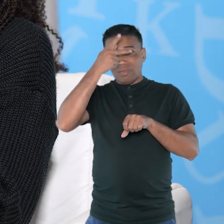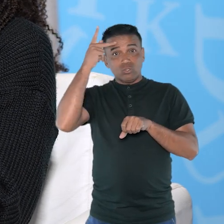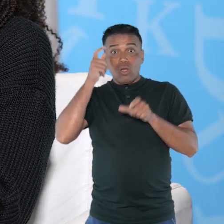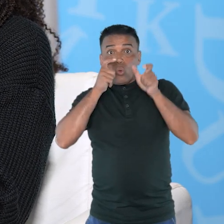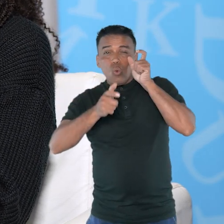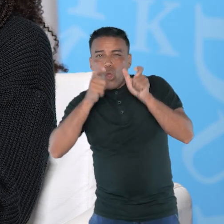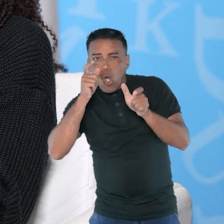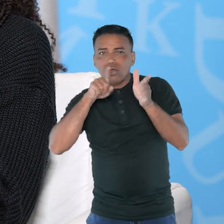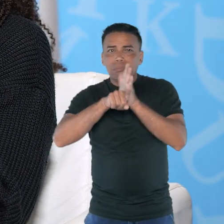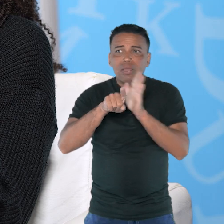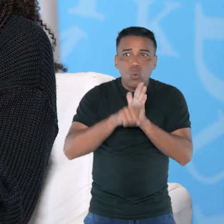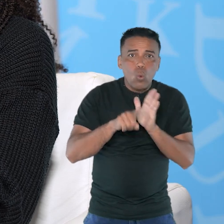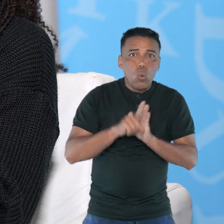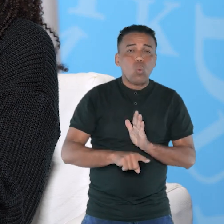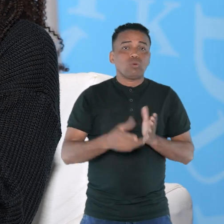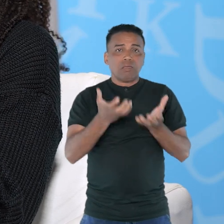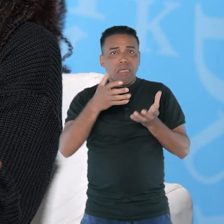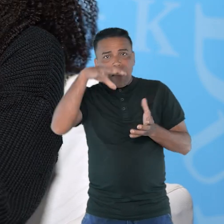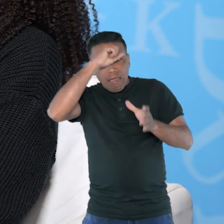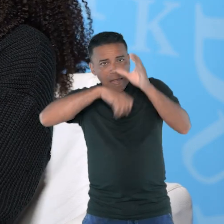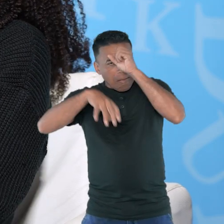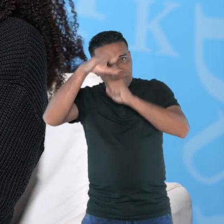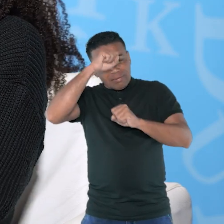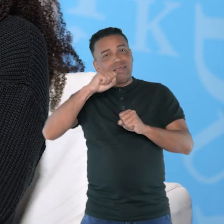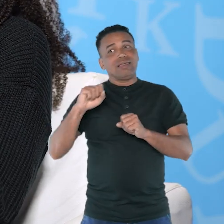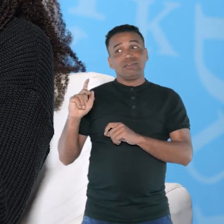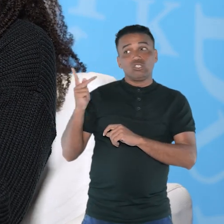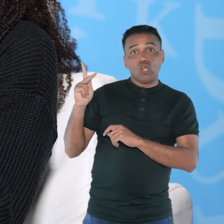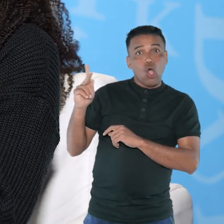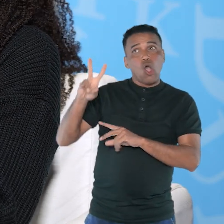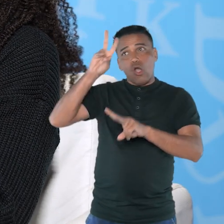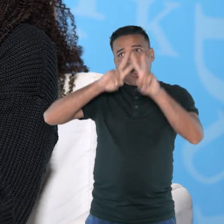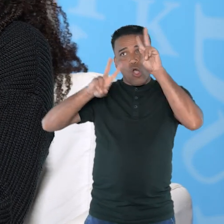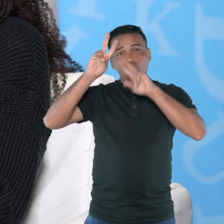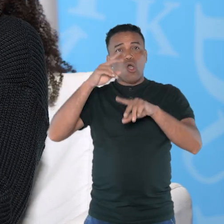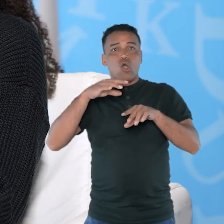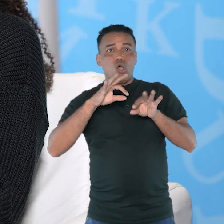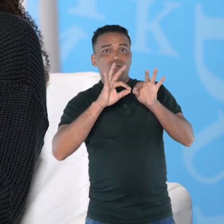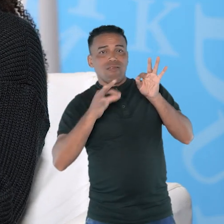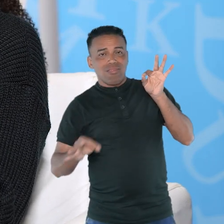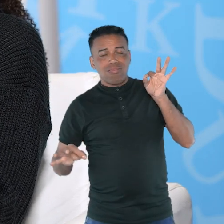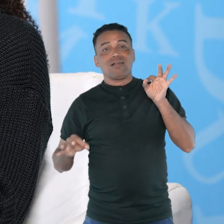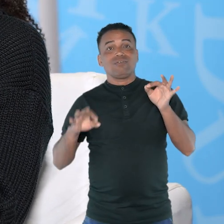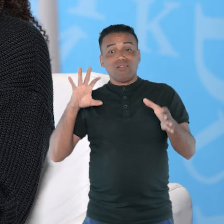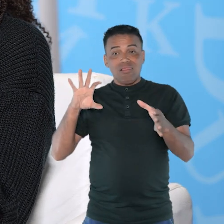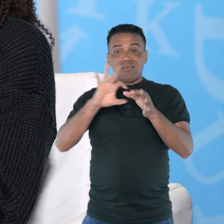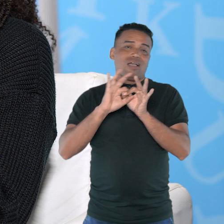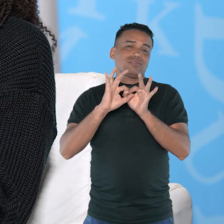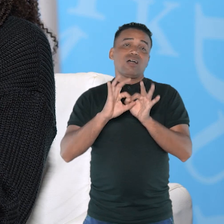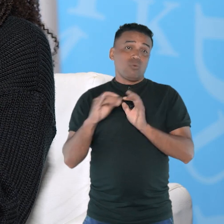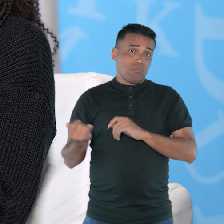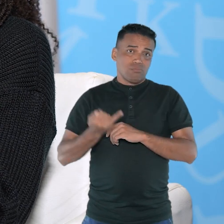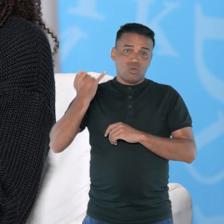gosta de saber do histórico das coisas, né? Você tem um lastro, isso é muito importante, ninguém vai tirar de você. Então,